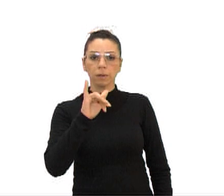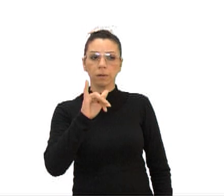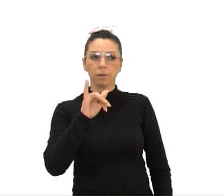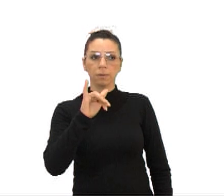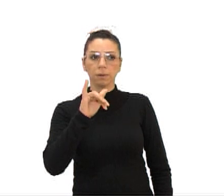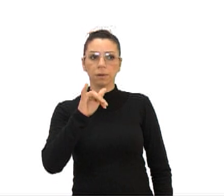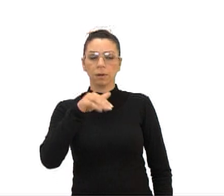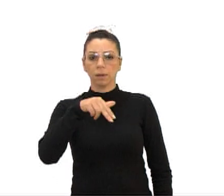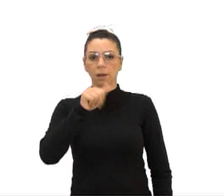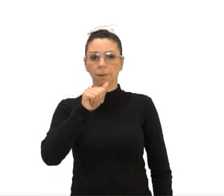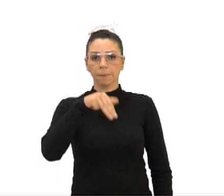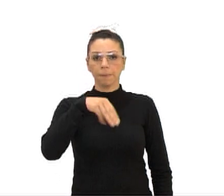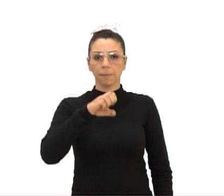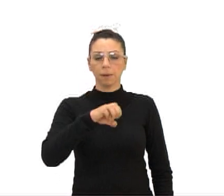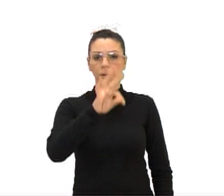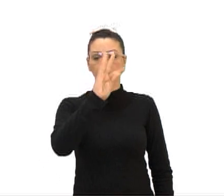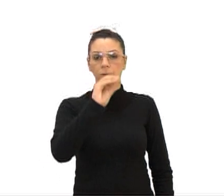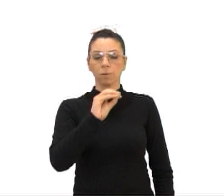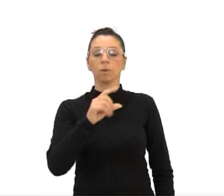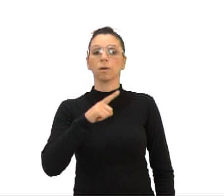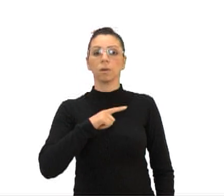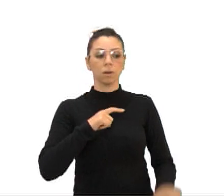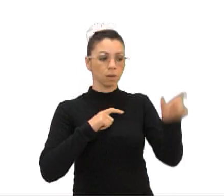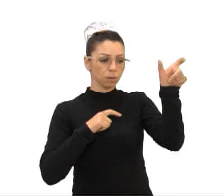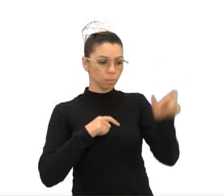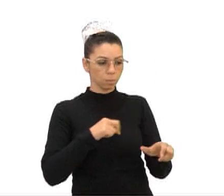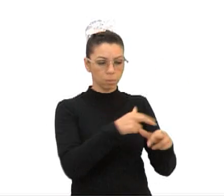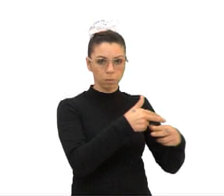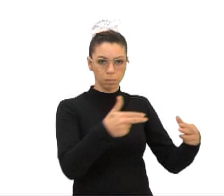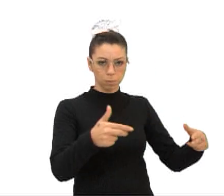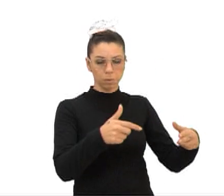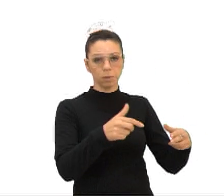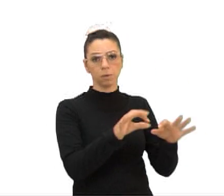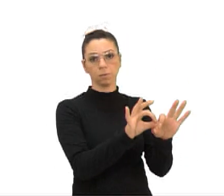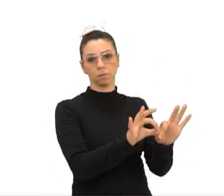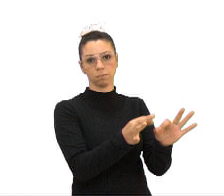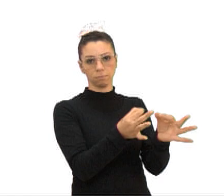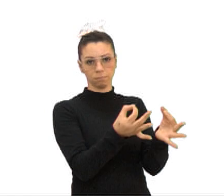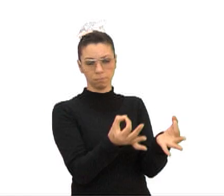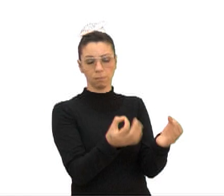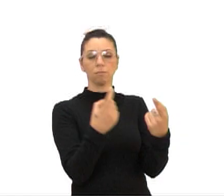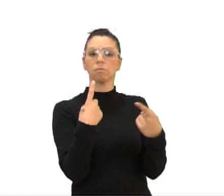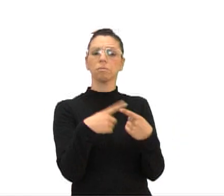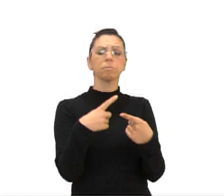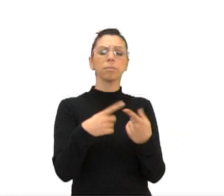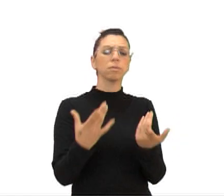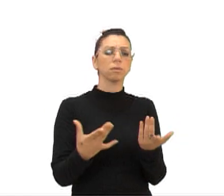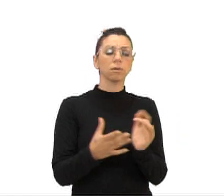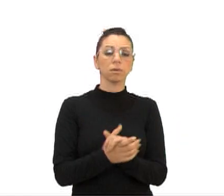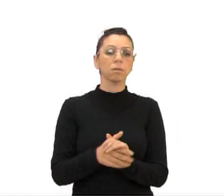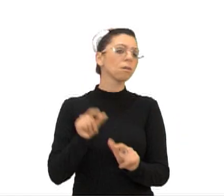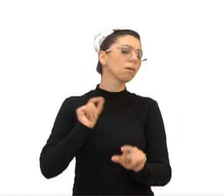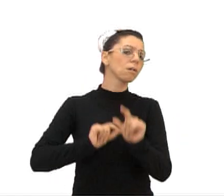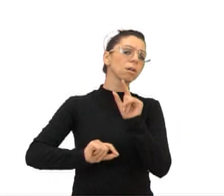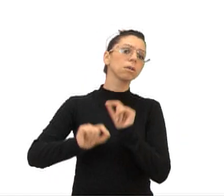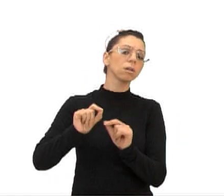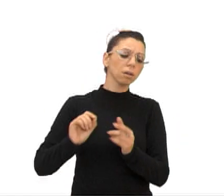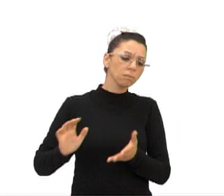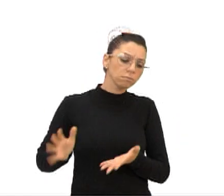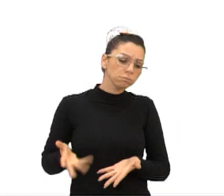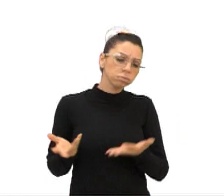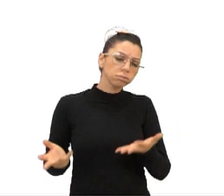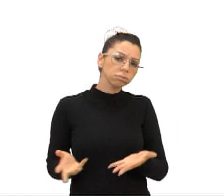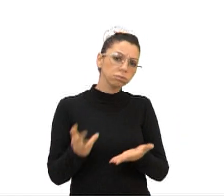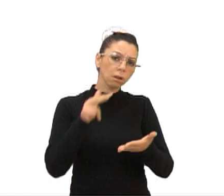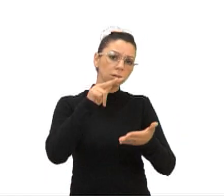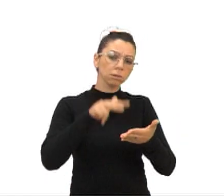Tá? O confinamento é o sujeito simples. Por que que é o sujeito simples? Porque, ó, quem que pode estimular a leitura?